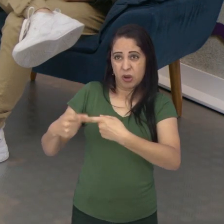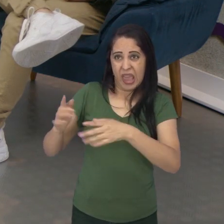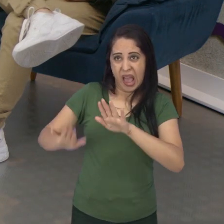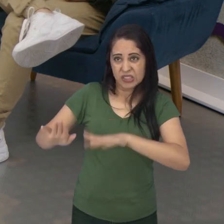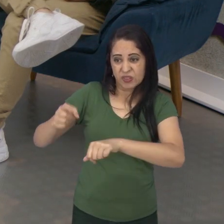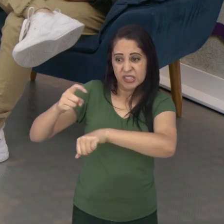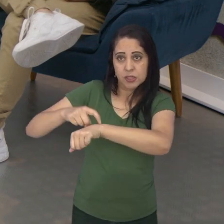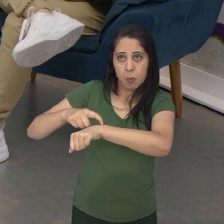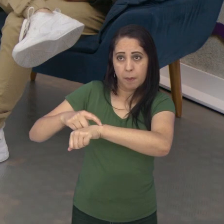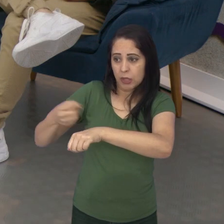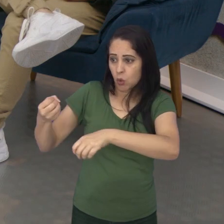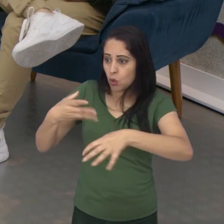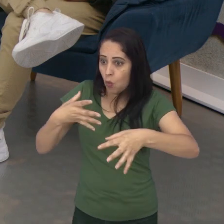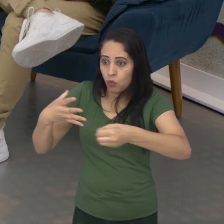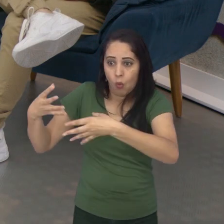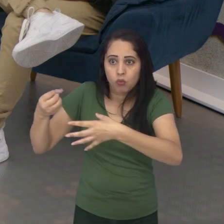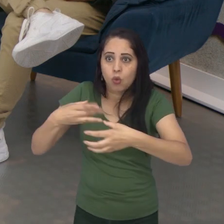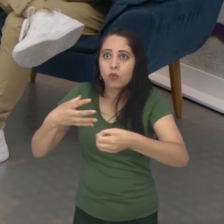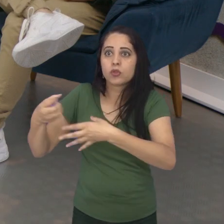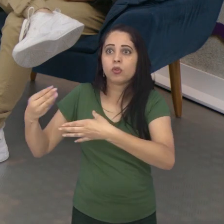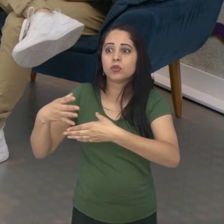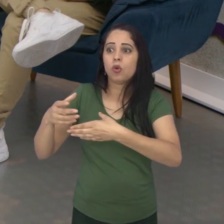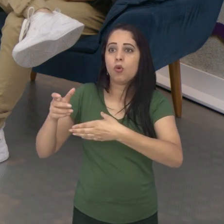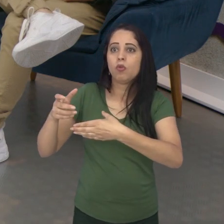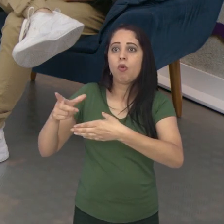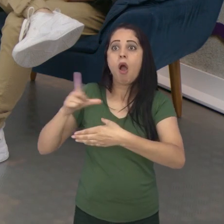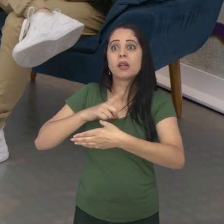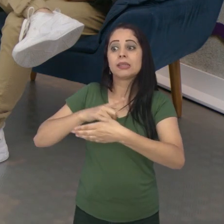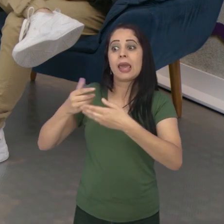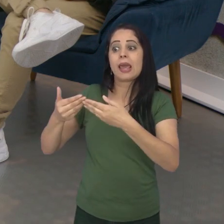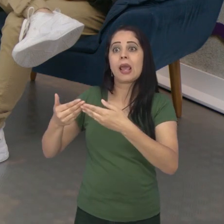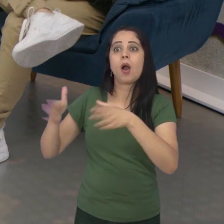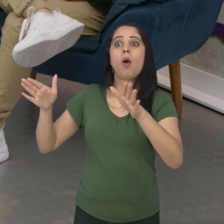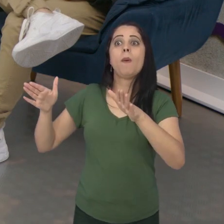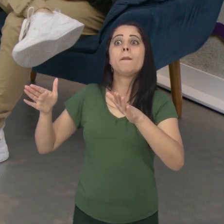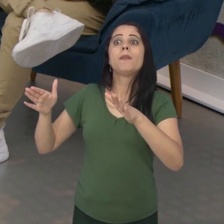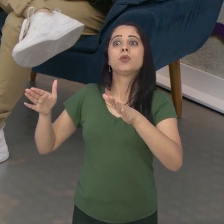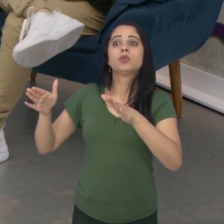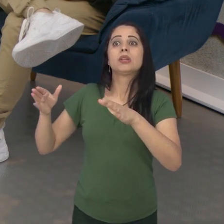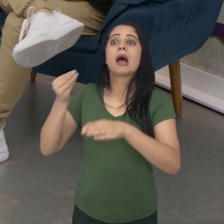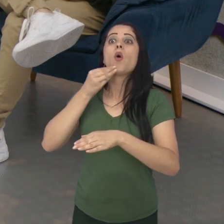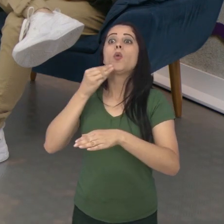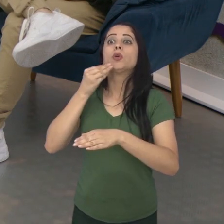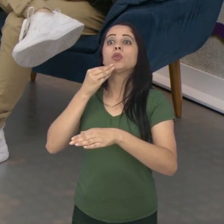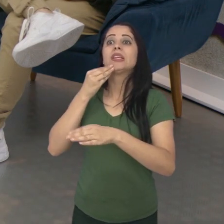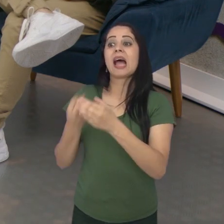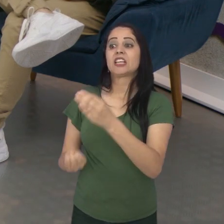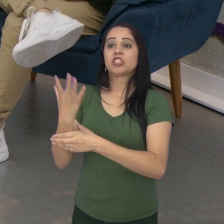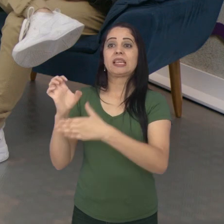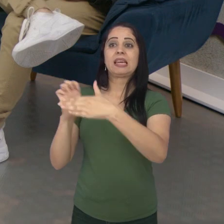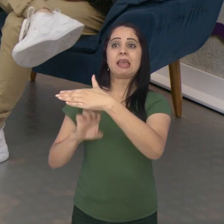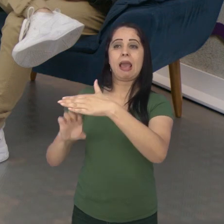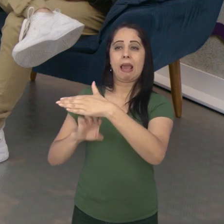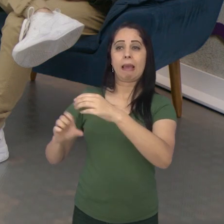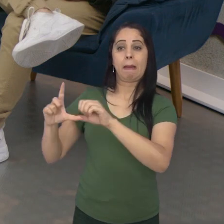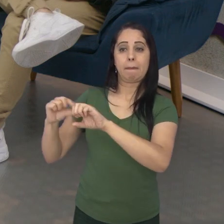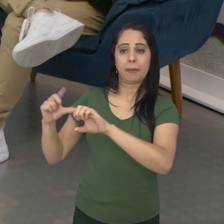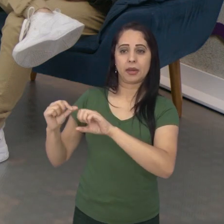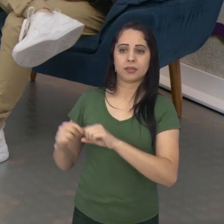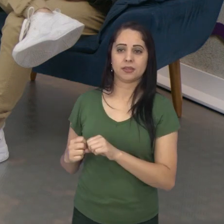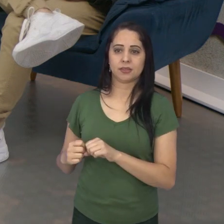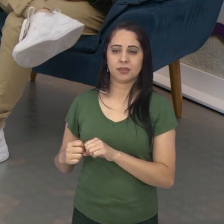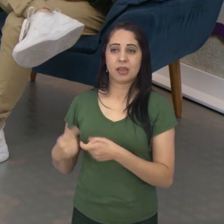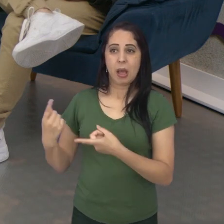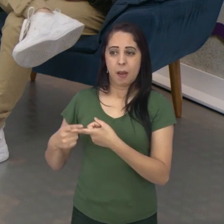nesses momentos de inovação que abrem-se oportunidades para empreender. Com certeza. Né? Na engenharia civil, trabalhar